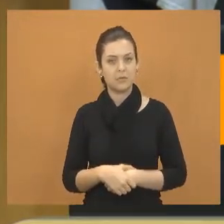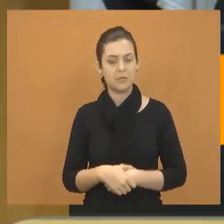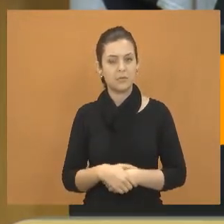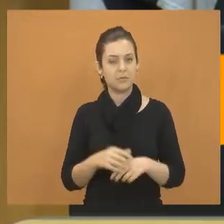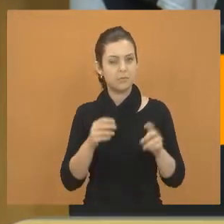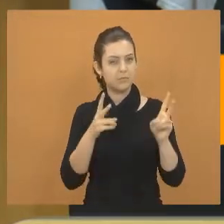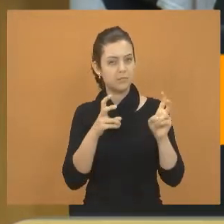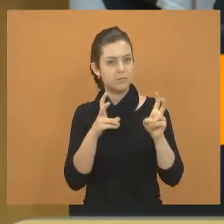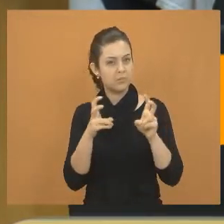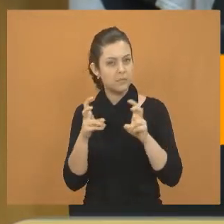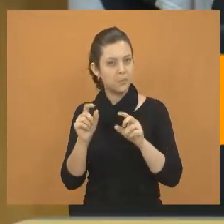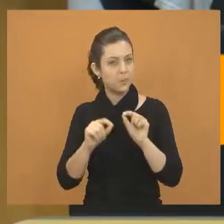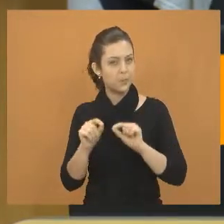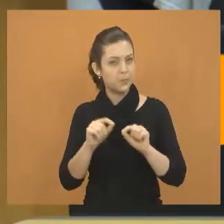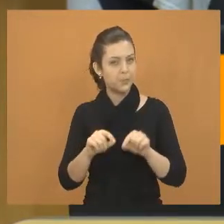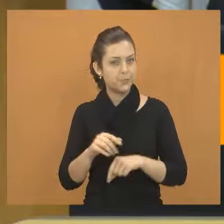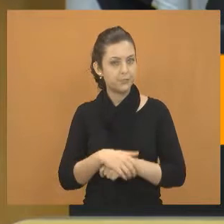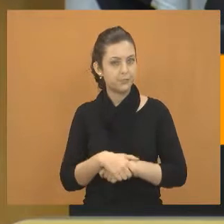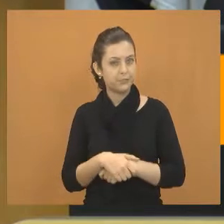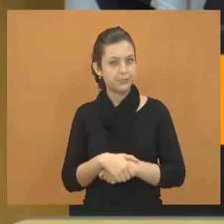Então, perceba o seguinte, que